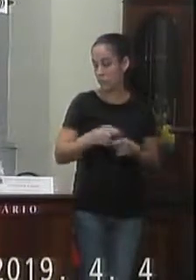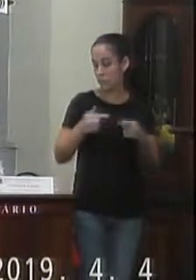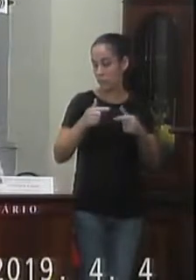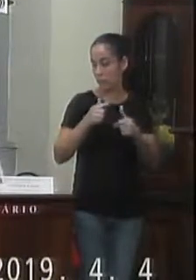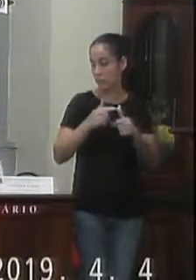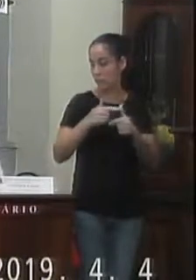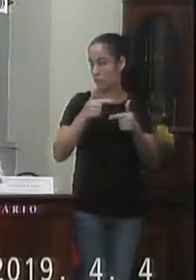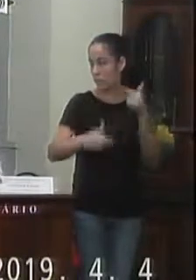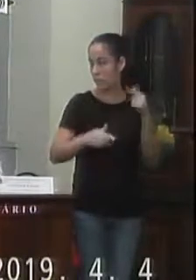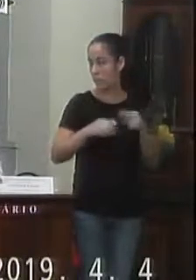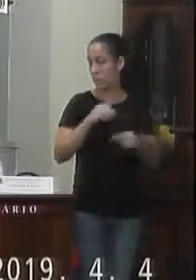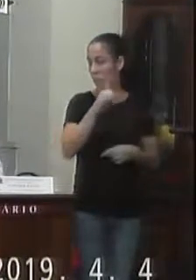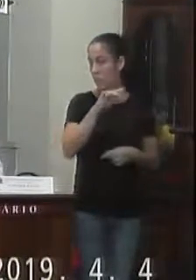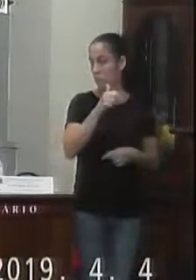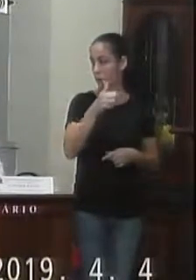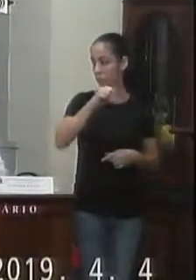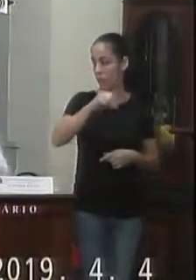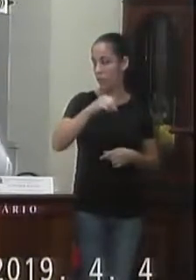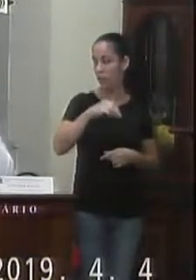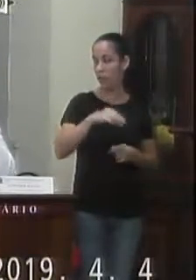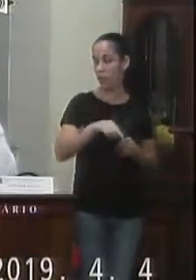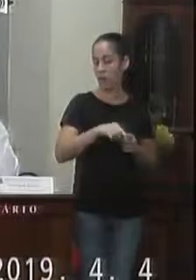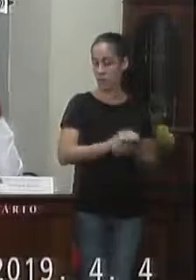primeira discussão para o dia